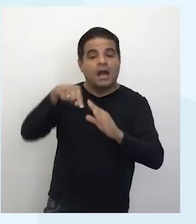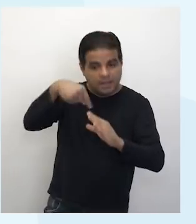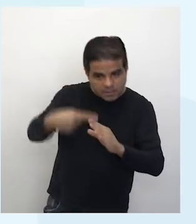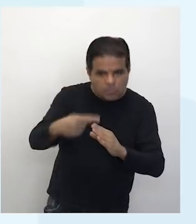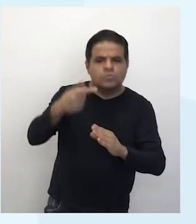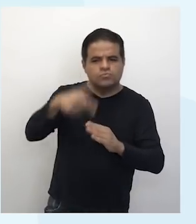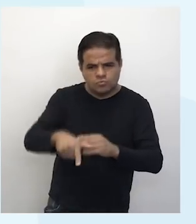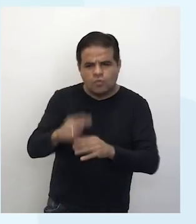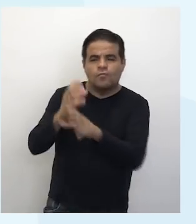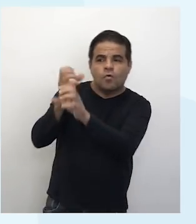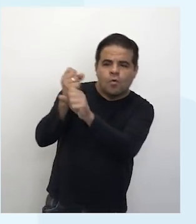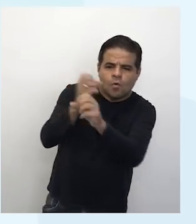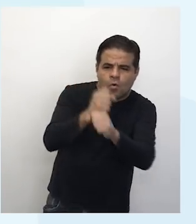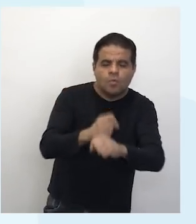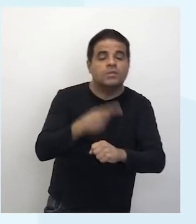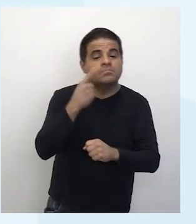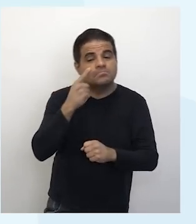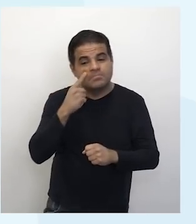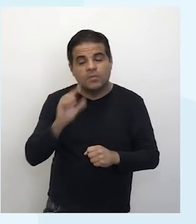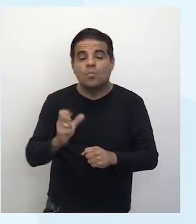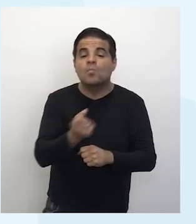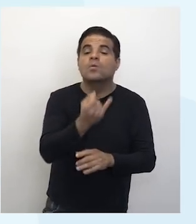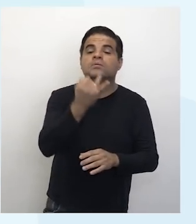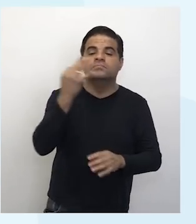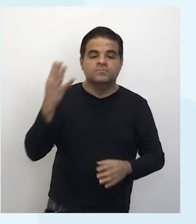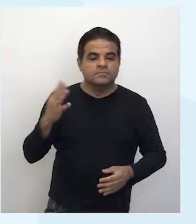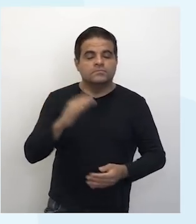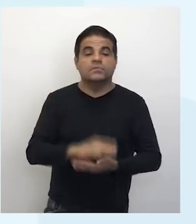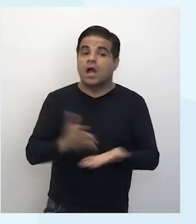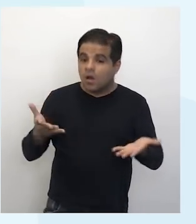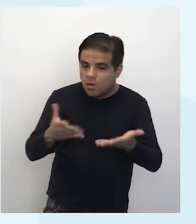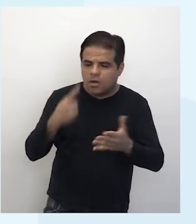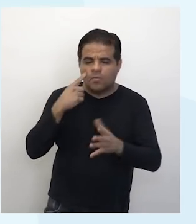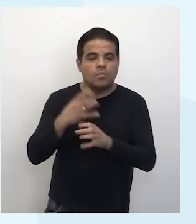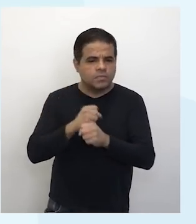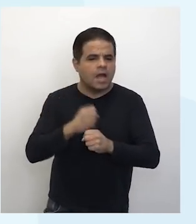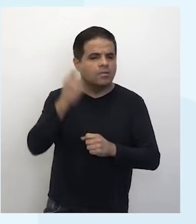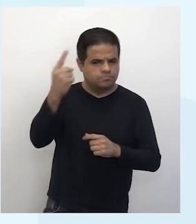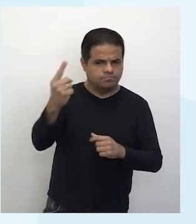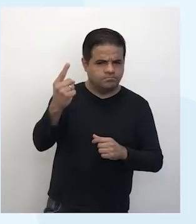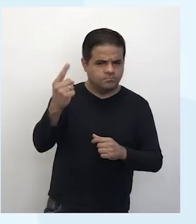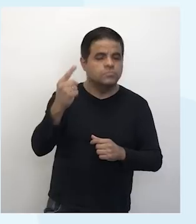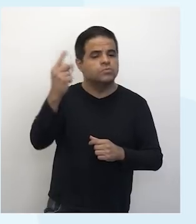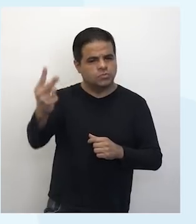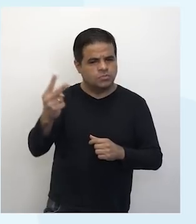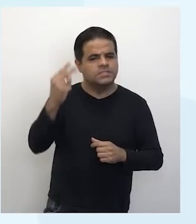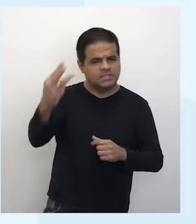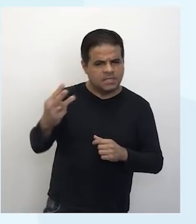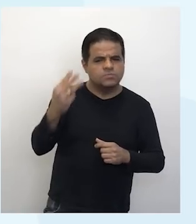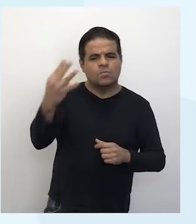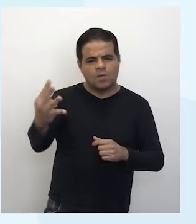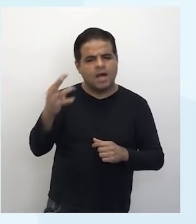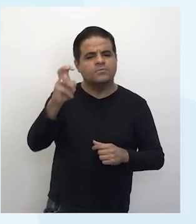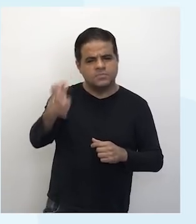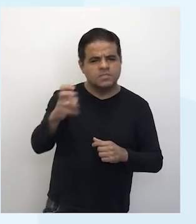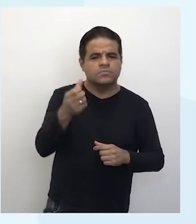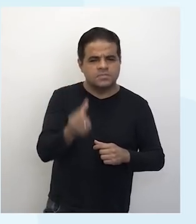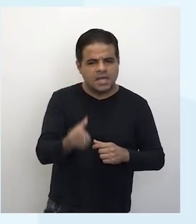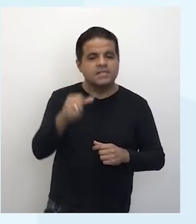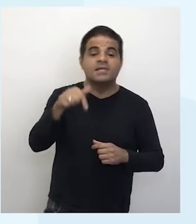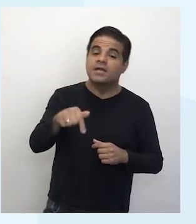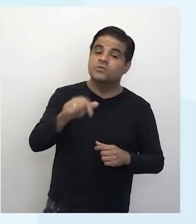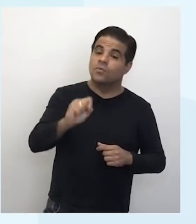novo, né, para ver o que aconteceu. Bom, vamos contar daqui, ó. 1, tá? 2, 3, 4, 5,